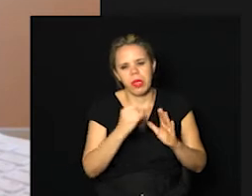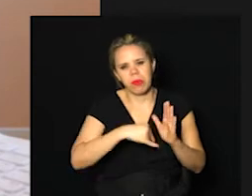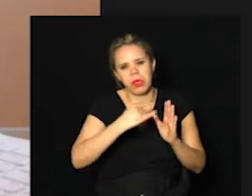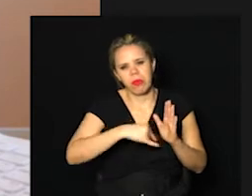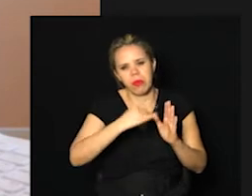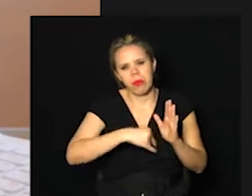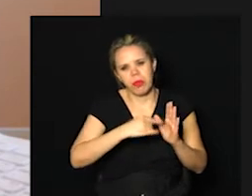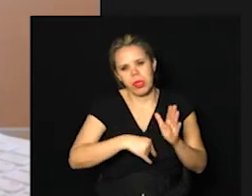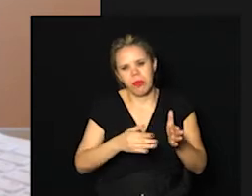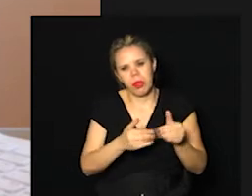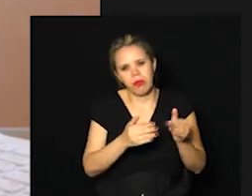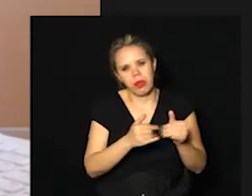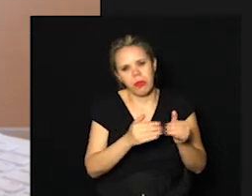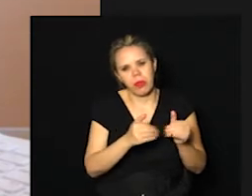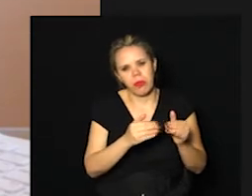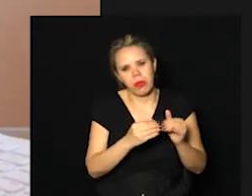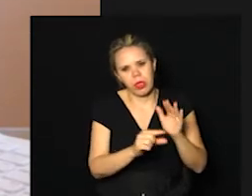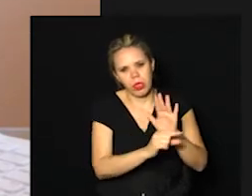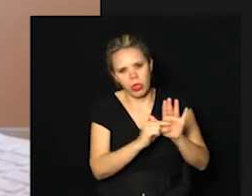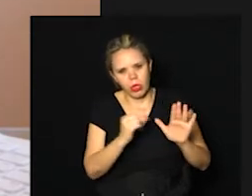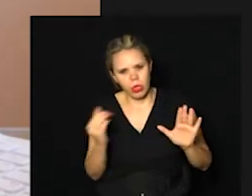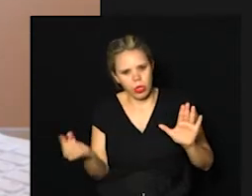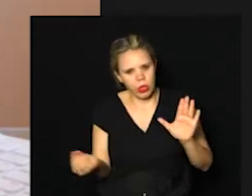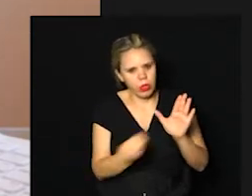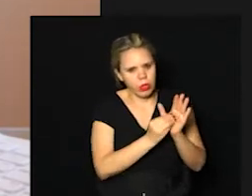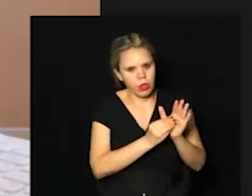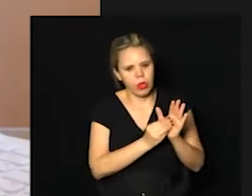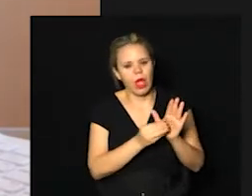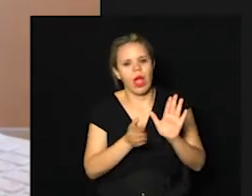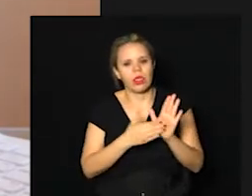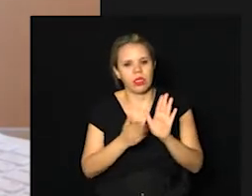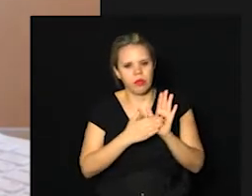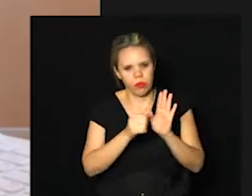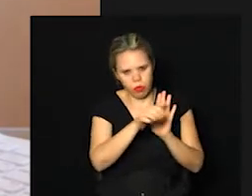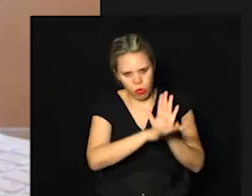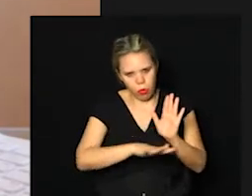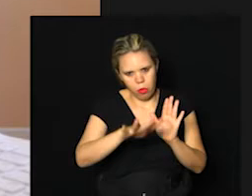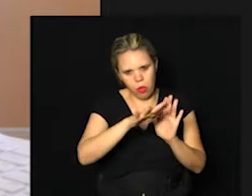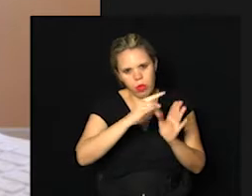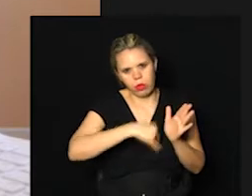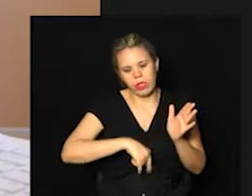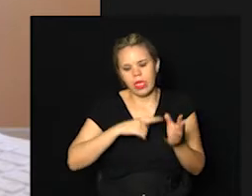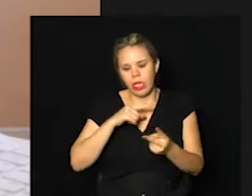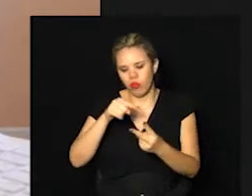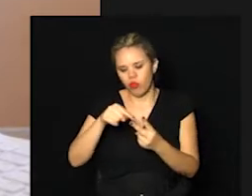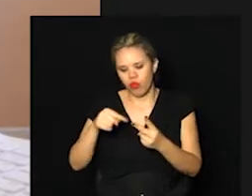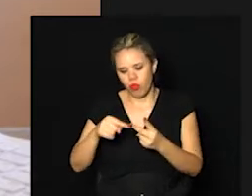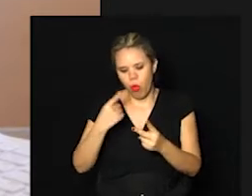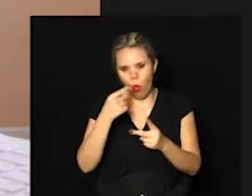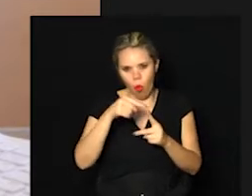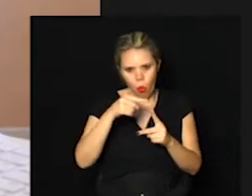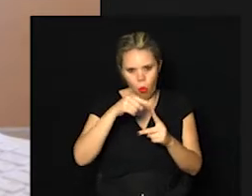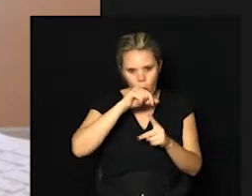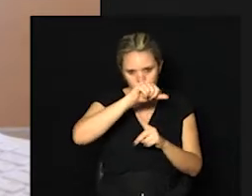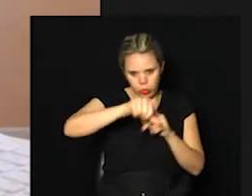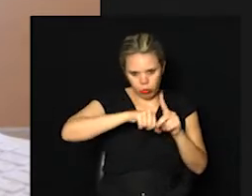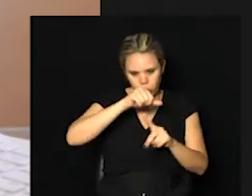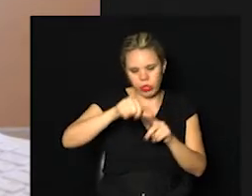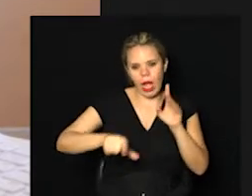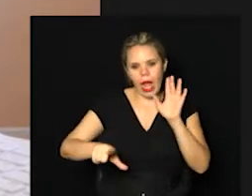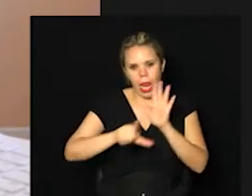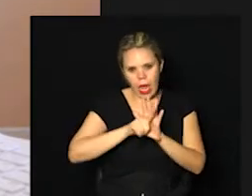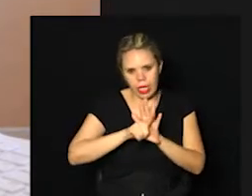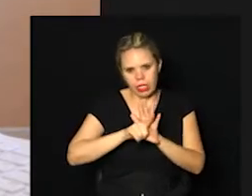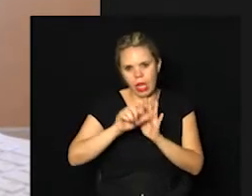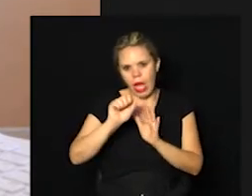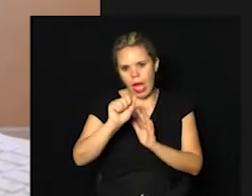e pedidos de emendas a essas propostas, né? Então, nós temos duas. Uma que muda a lei que criou a APA em